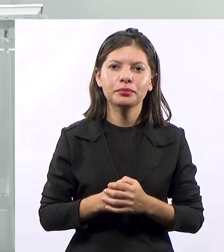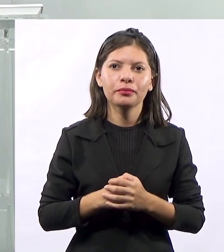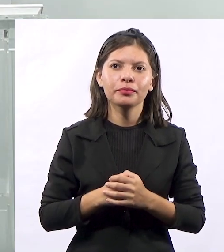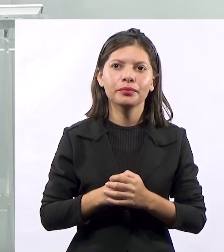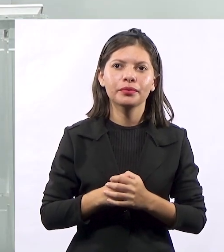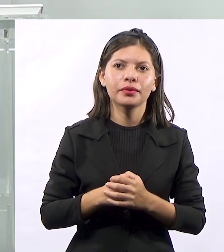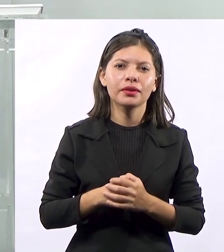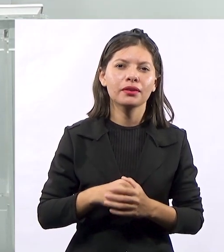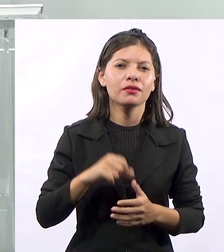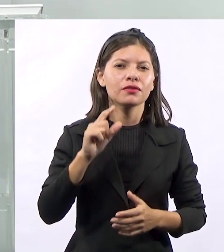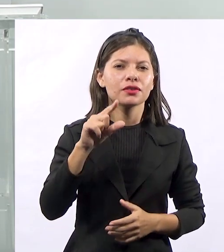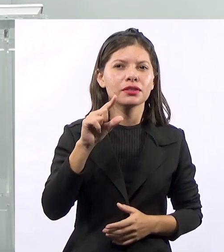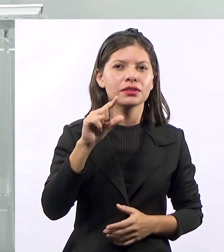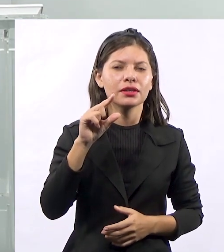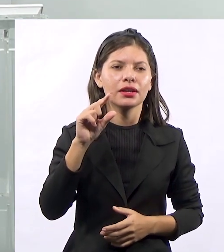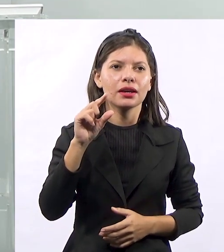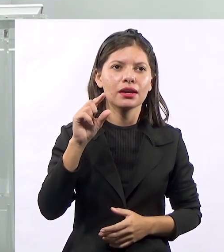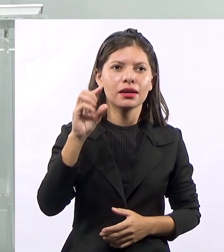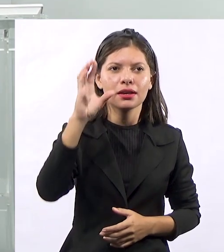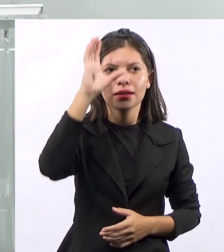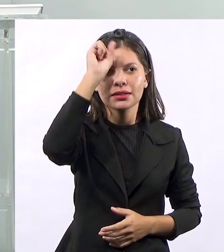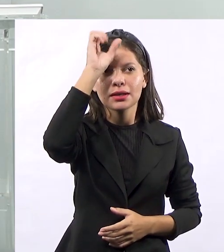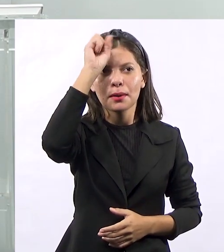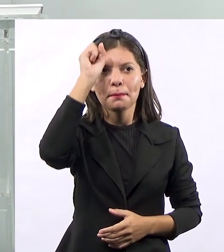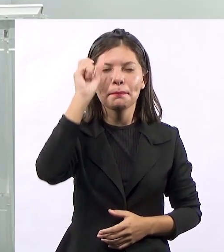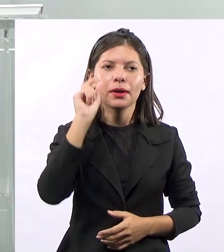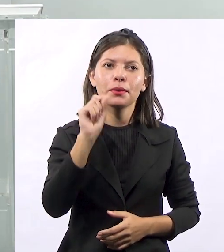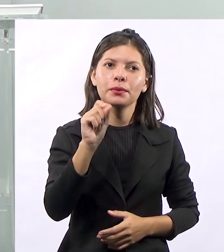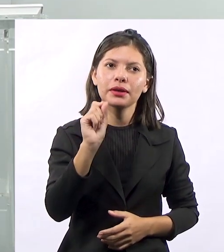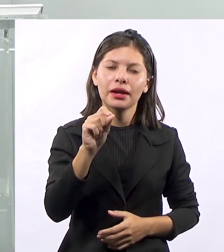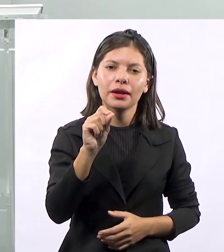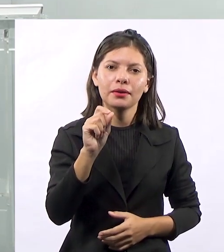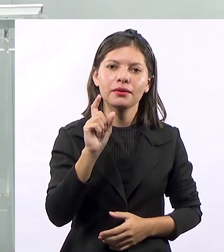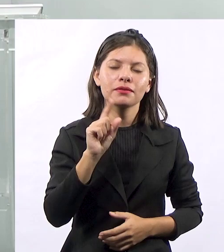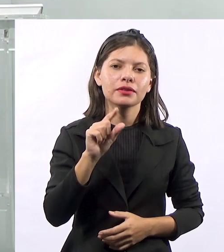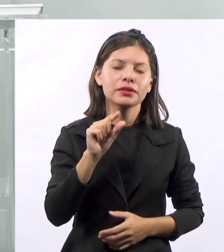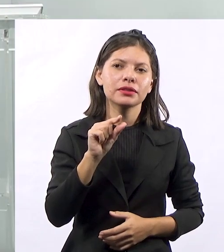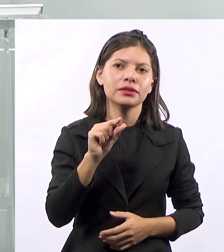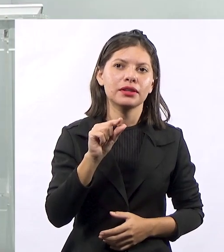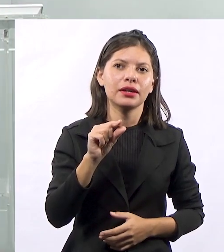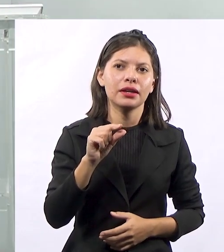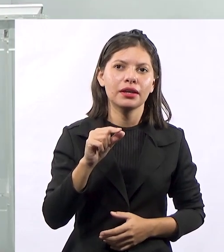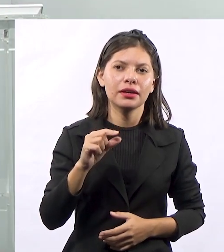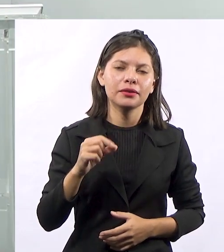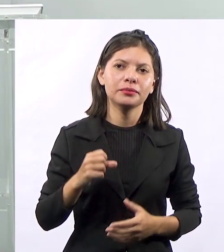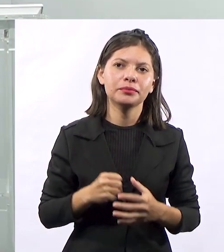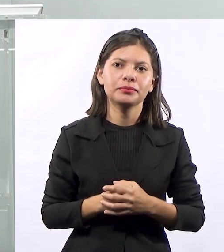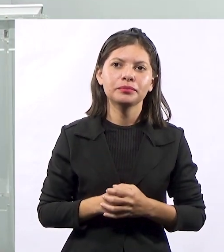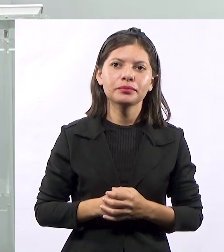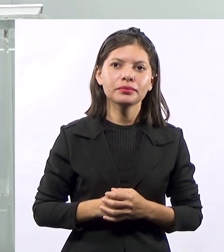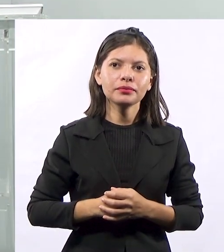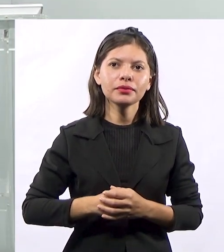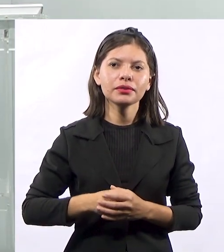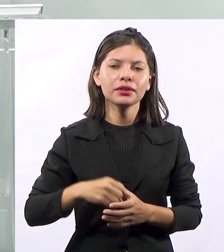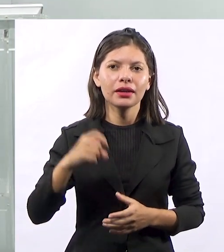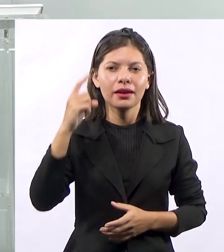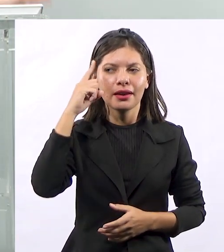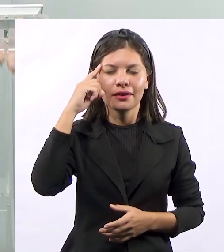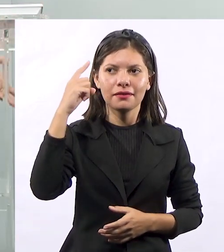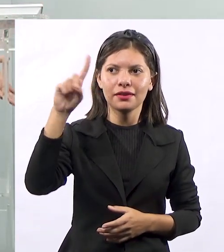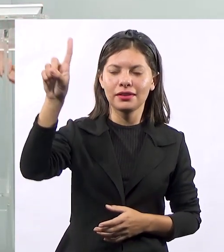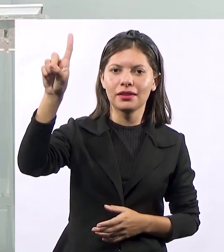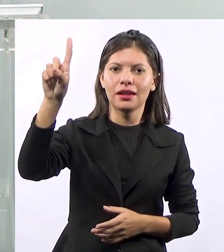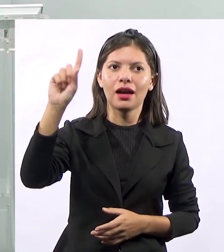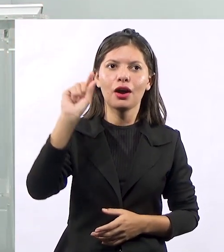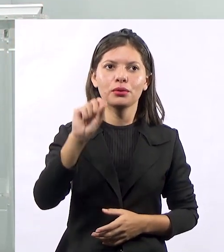Você quer saber o quê? Você quer aprender o quê? Você quer descobrir o quê? Você quer